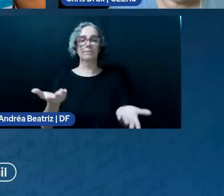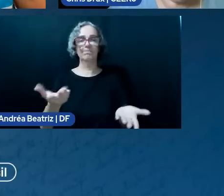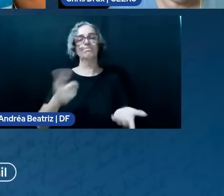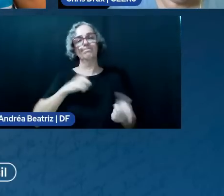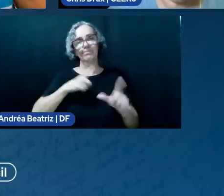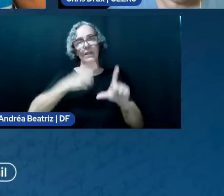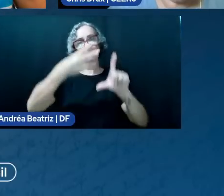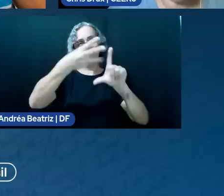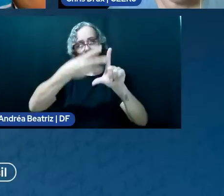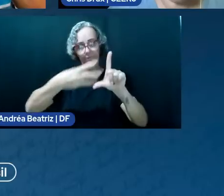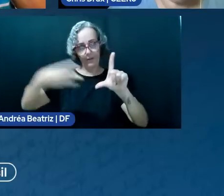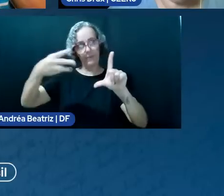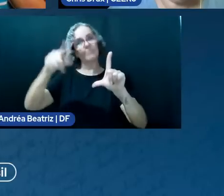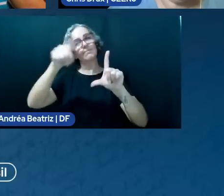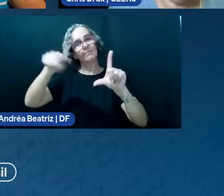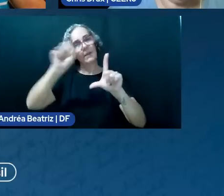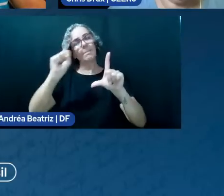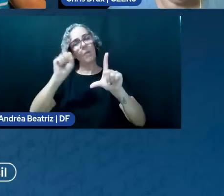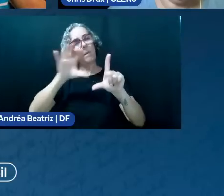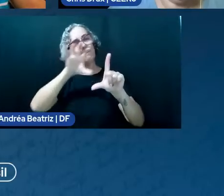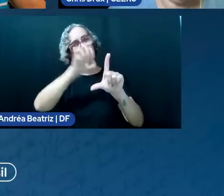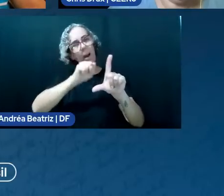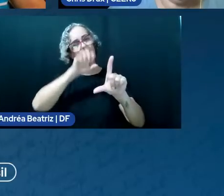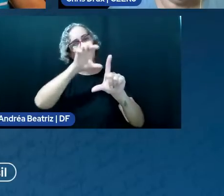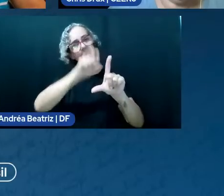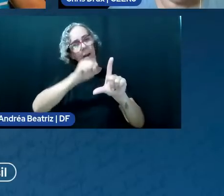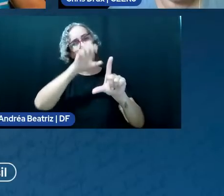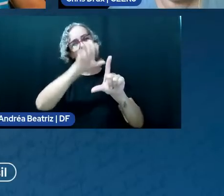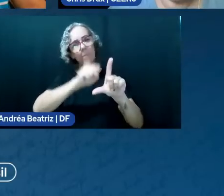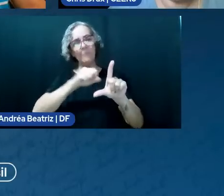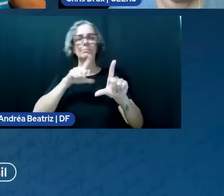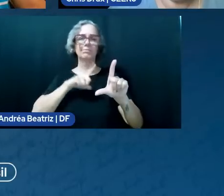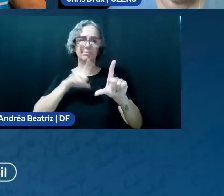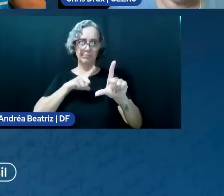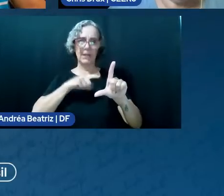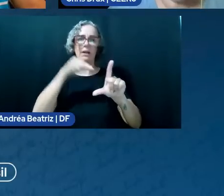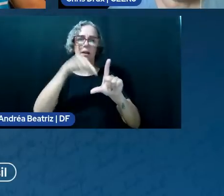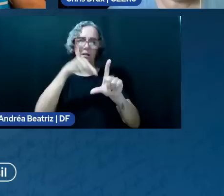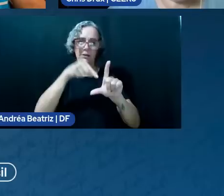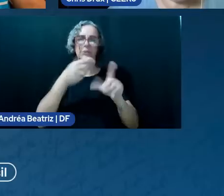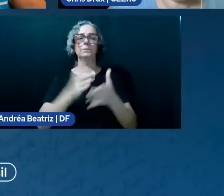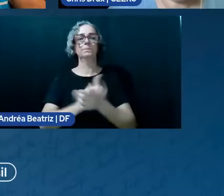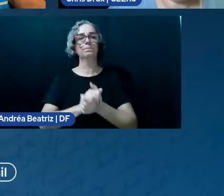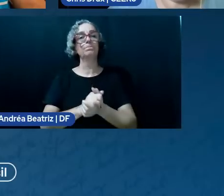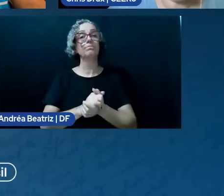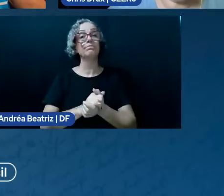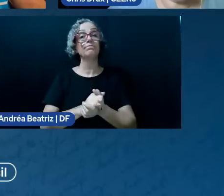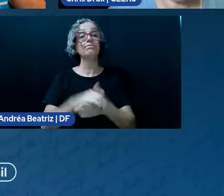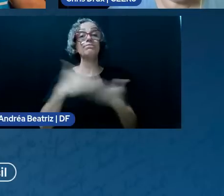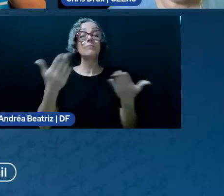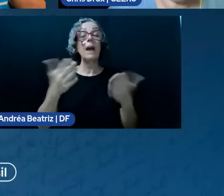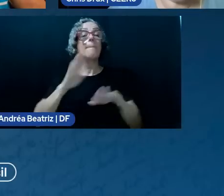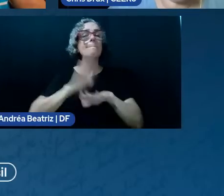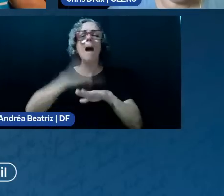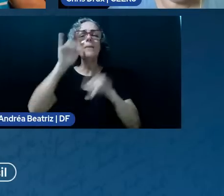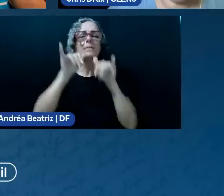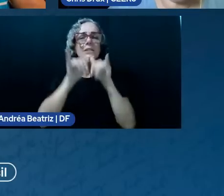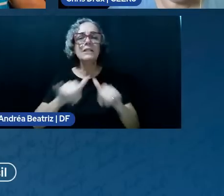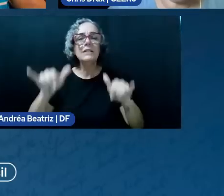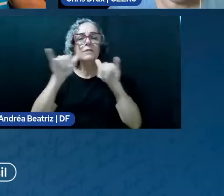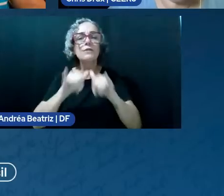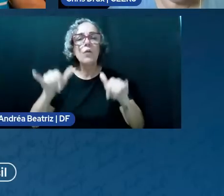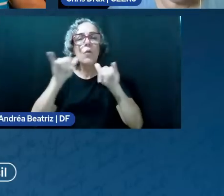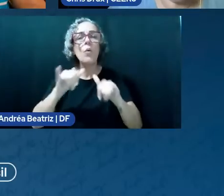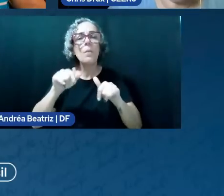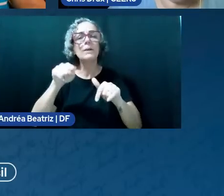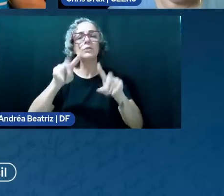Spotify e nas demais plataformas de áudio streaming. Estão ao alcance, né, de quem tiver interesse. Para maiores informações acerca do nosso